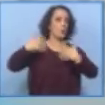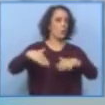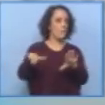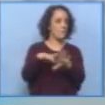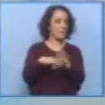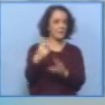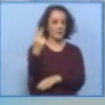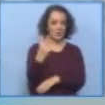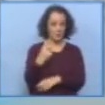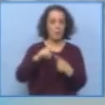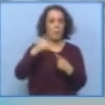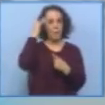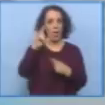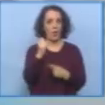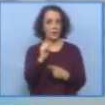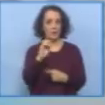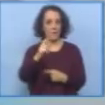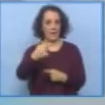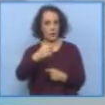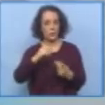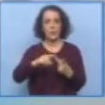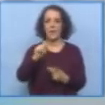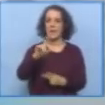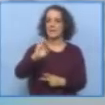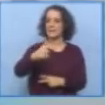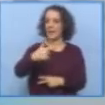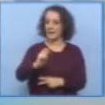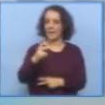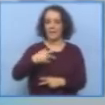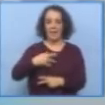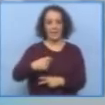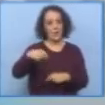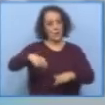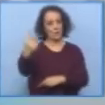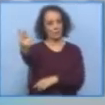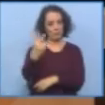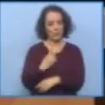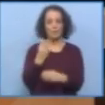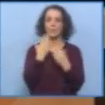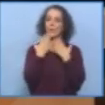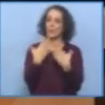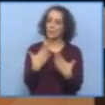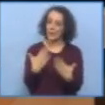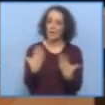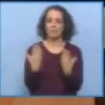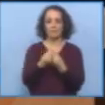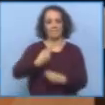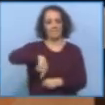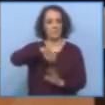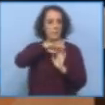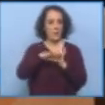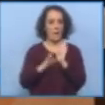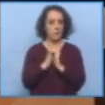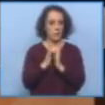no Padre Luís Alberto e também em Elisete Andrade, que estão hoje aqui connosco. Muito obrigado por estarem na companhia do programa